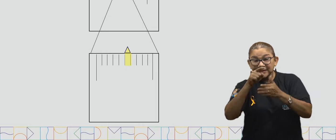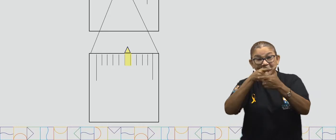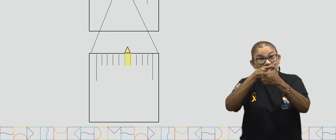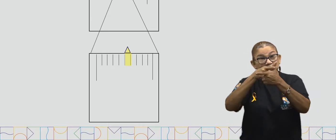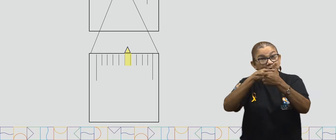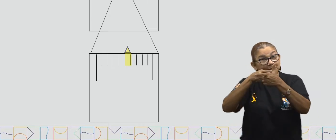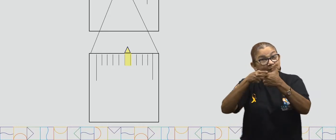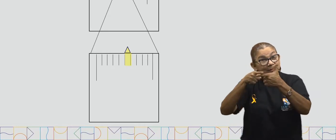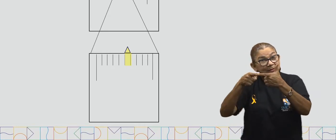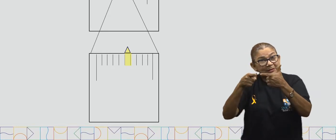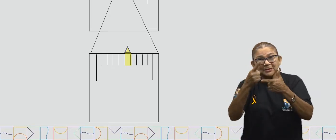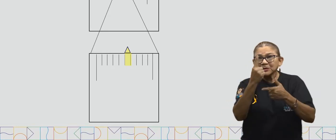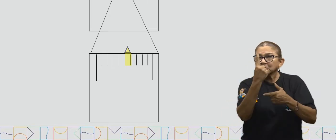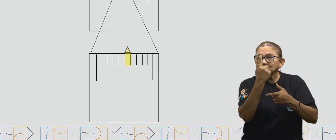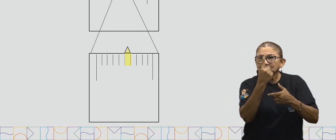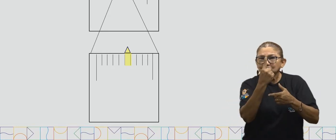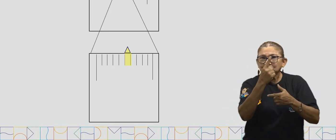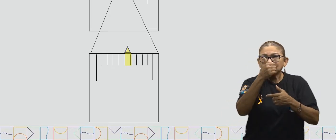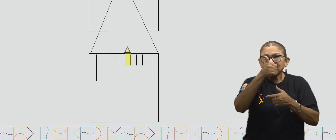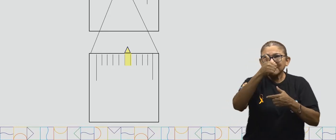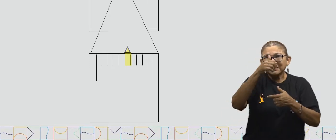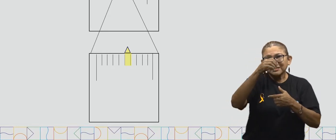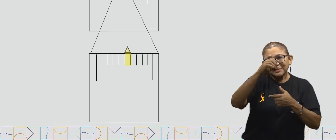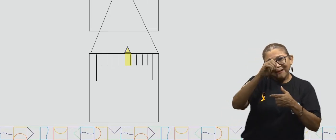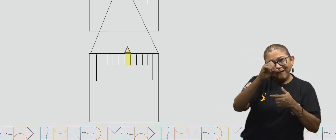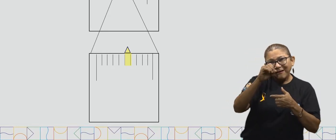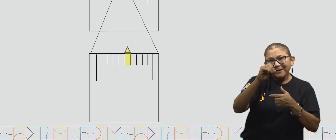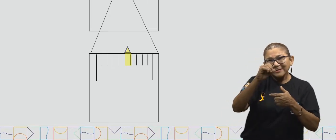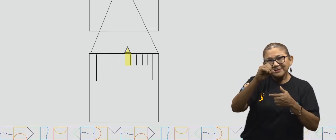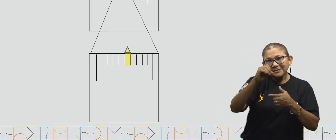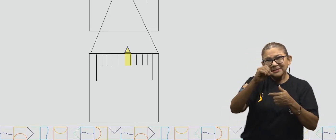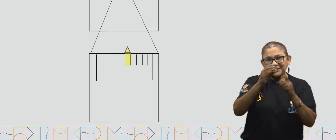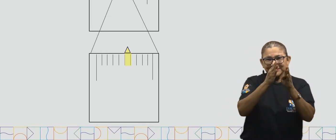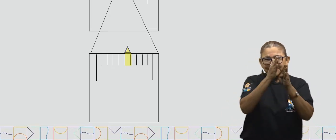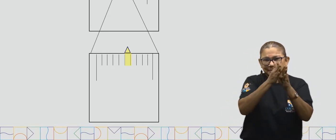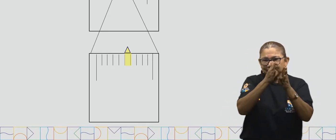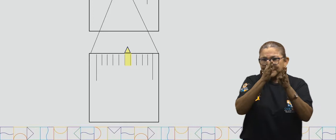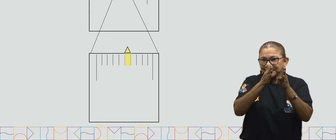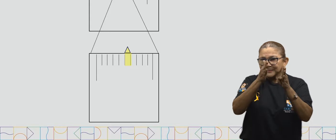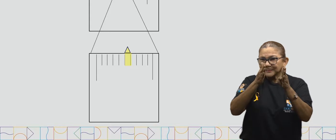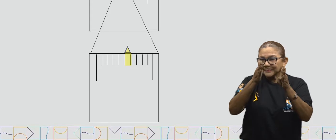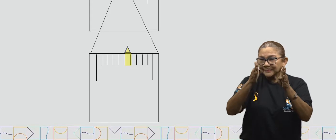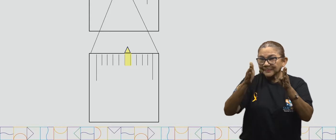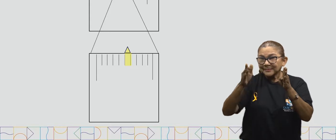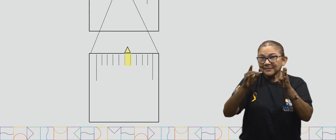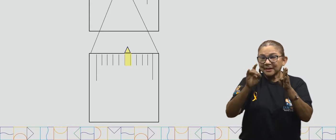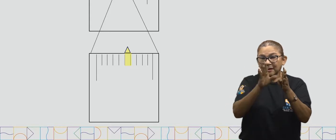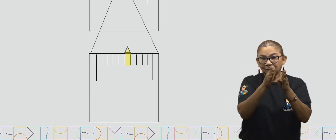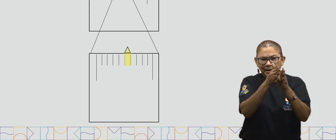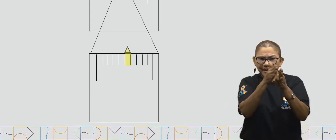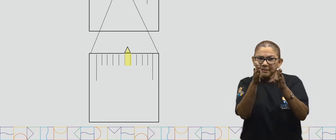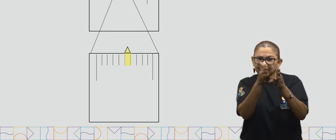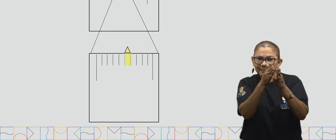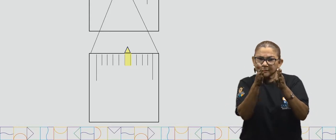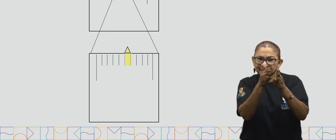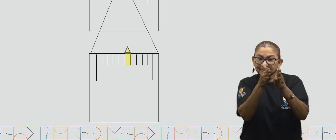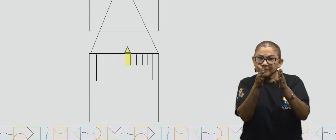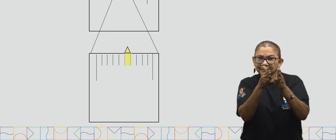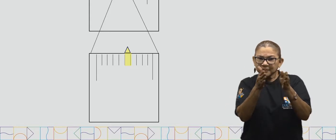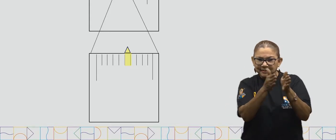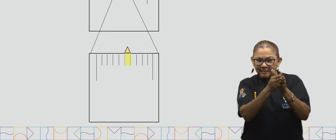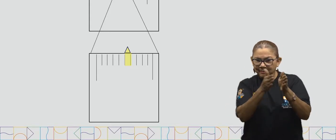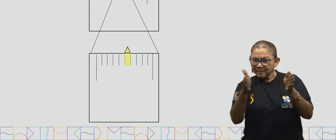este espaço de 1 milímetro em 10 novos espaços, cada intervalo dos novos